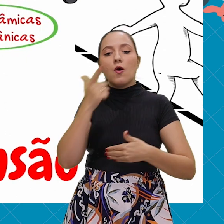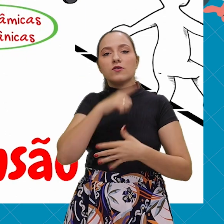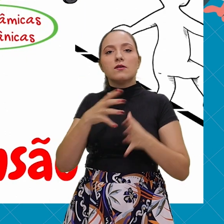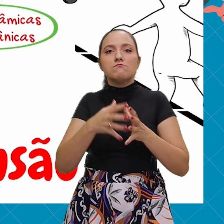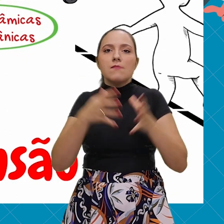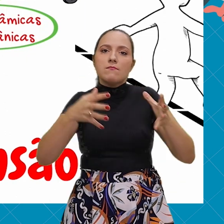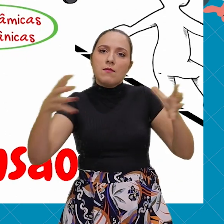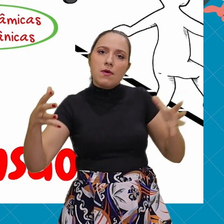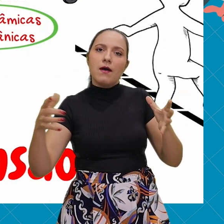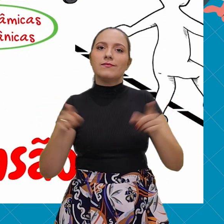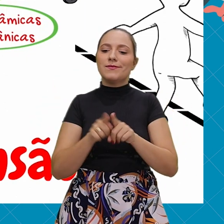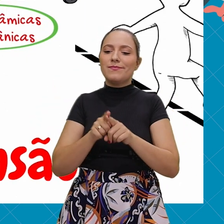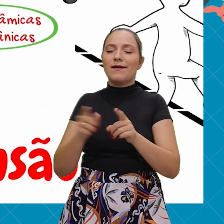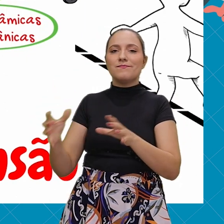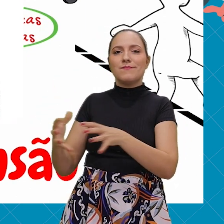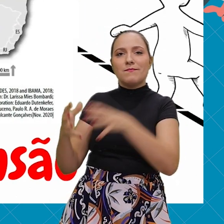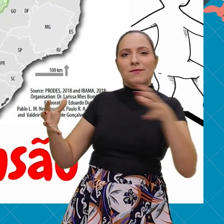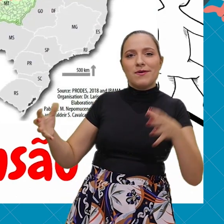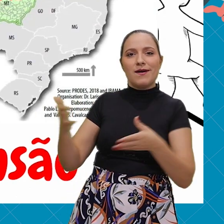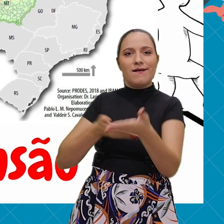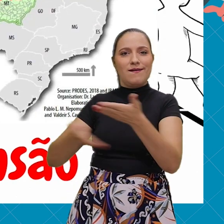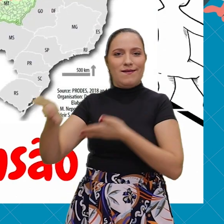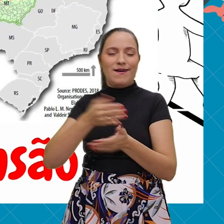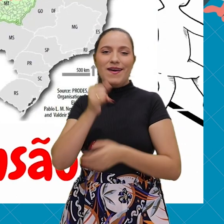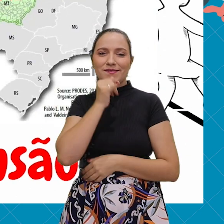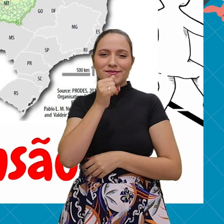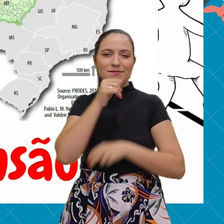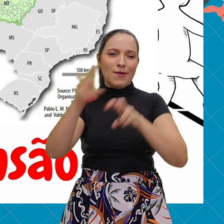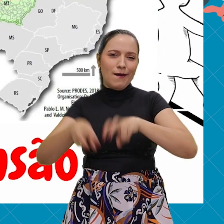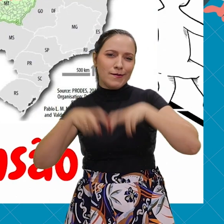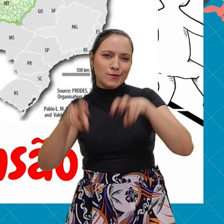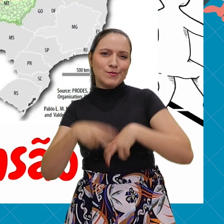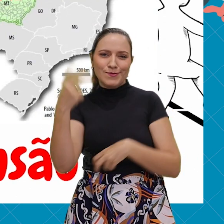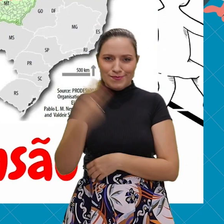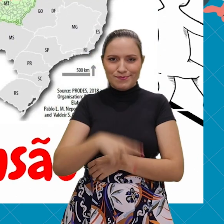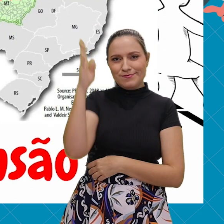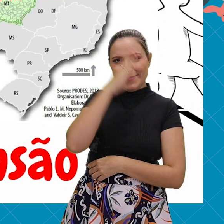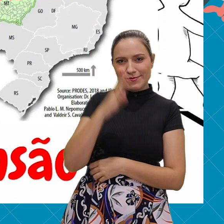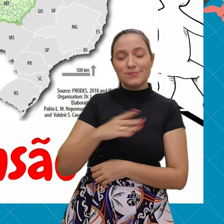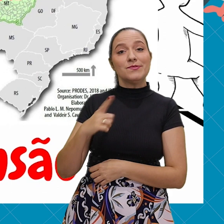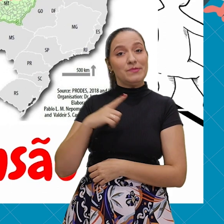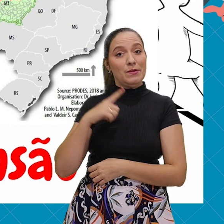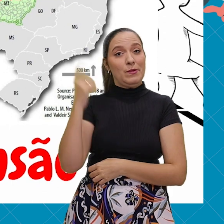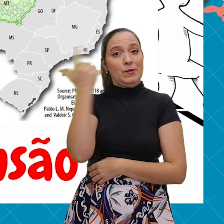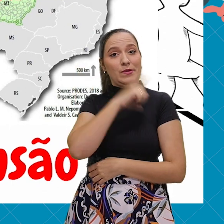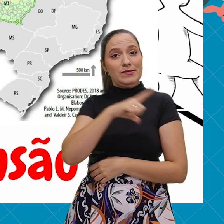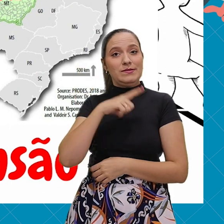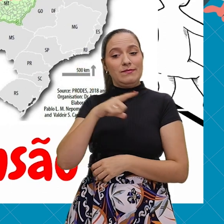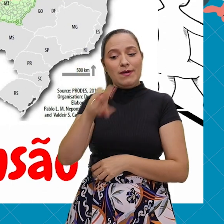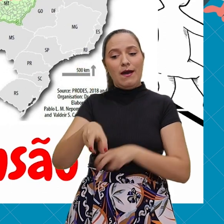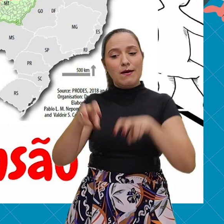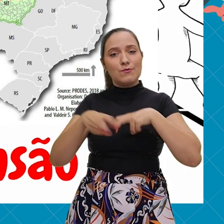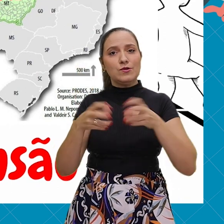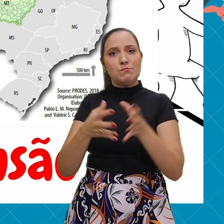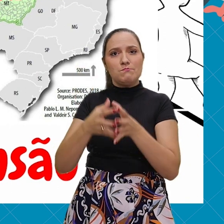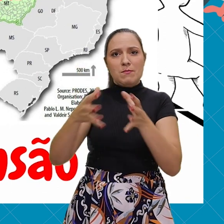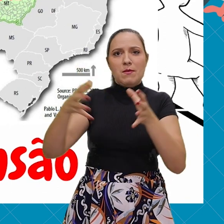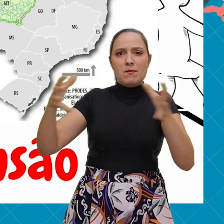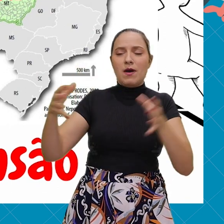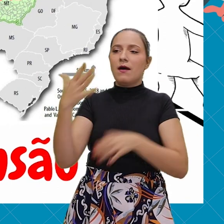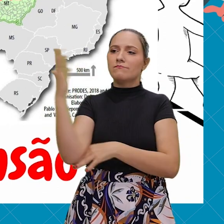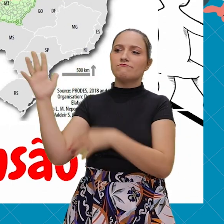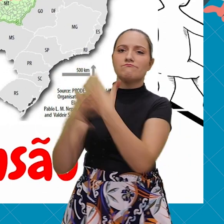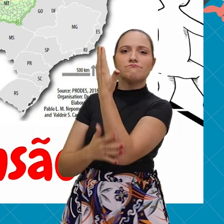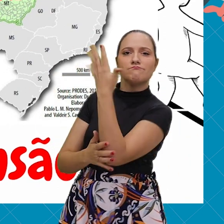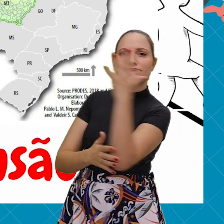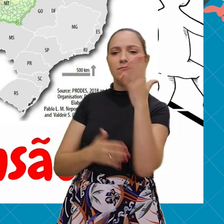de uma área sobre a outra, como é o caso das fronteiras agrícolas no Brasil, que se referem ao avanço do setor agropecuário sobre as